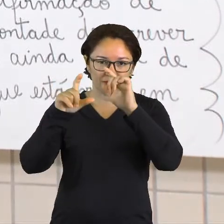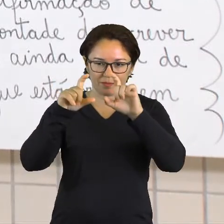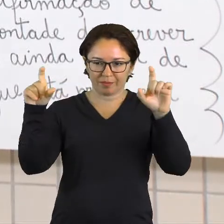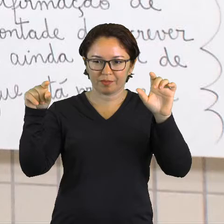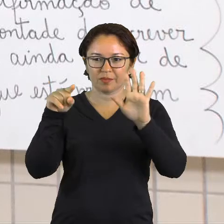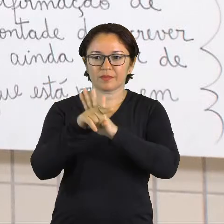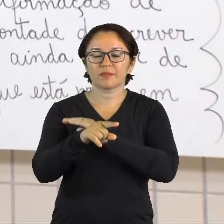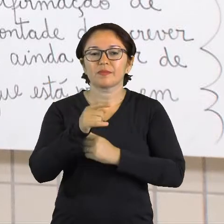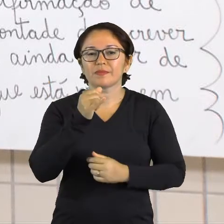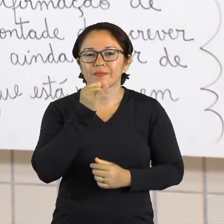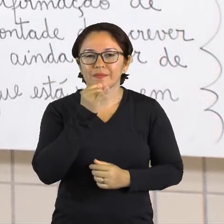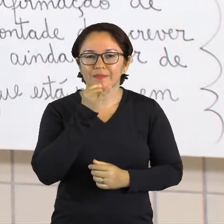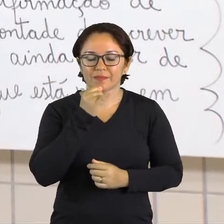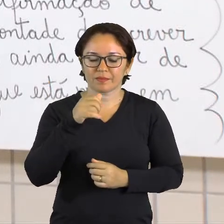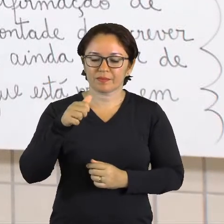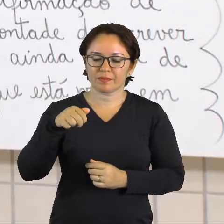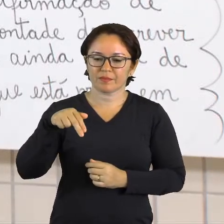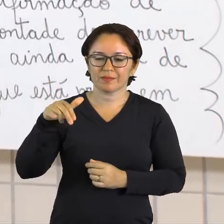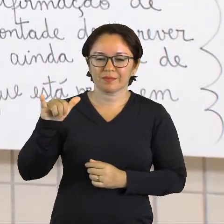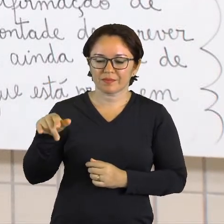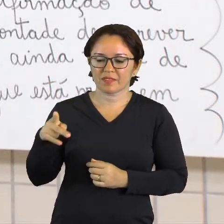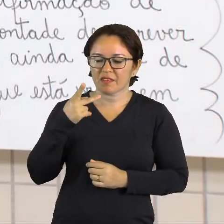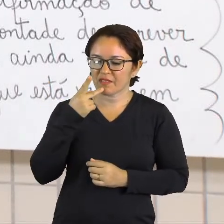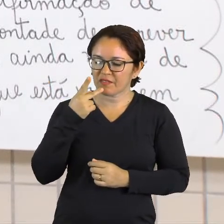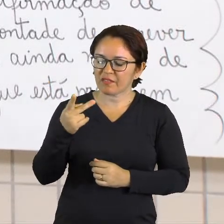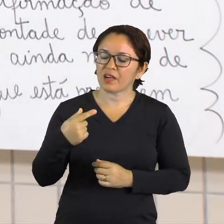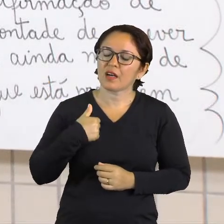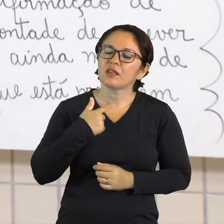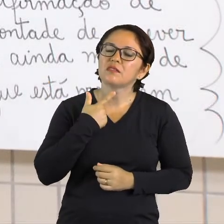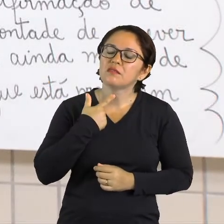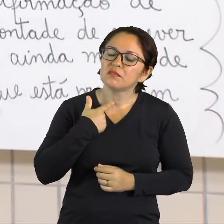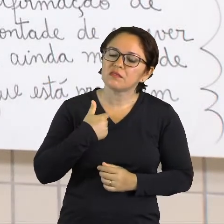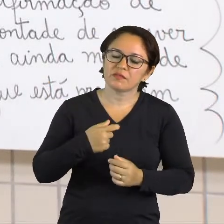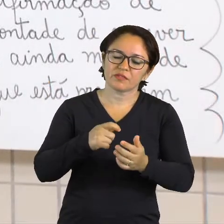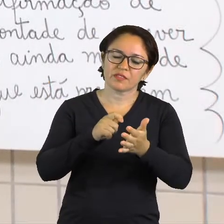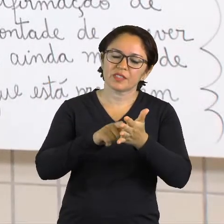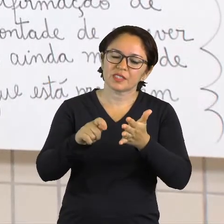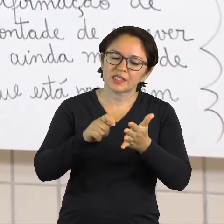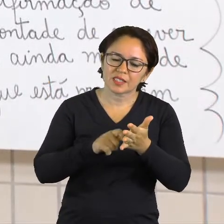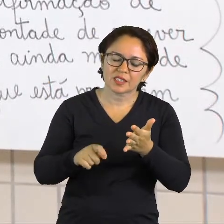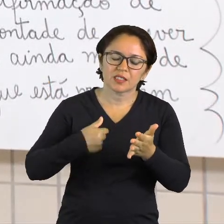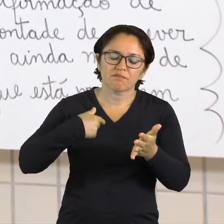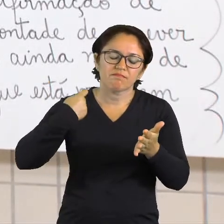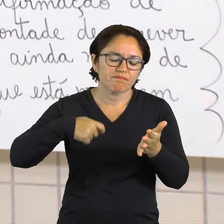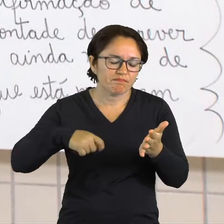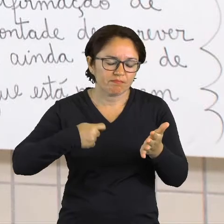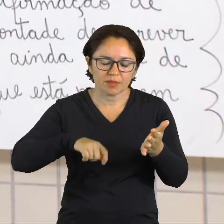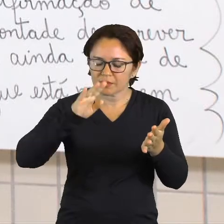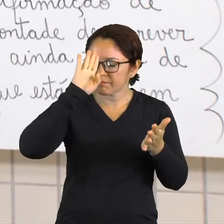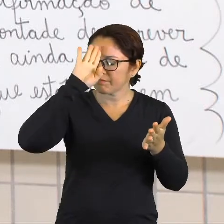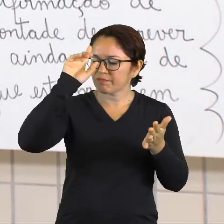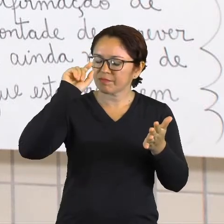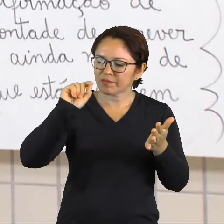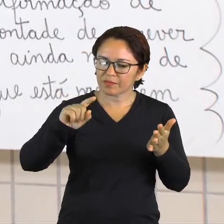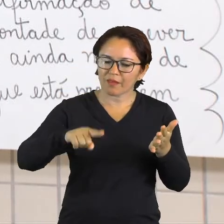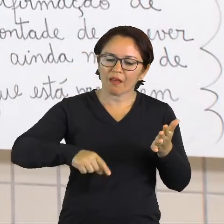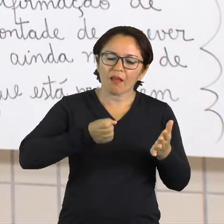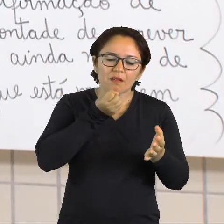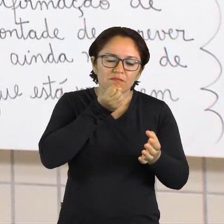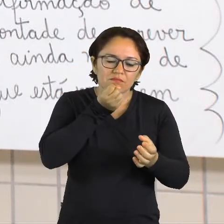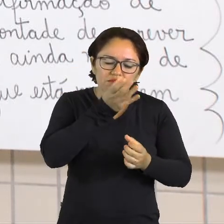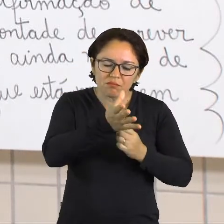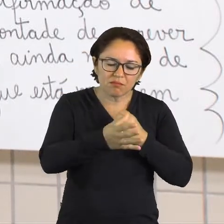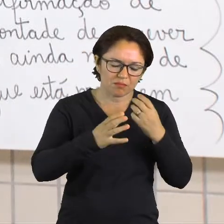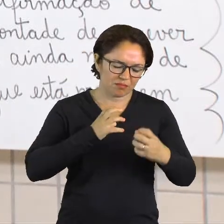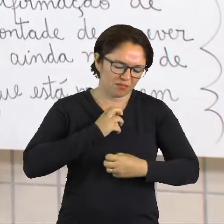a afirmação de Anne. Tenho vontade de escrever e uma necessidade ainda maior de desabafar tudo que